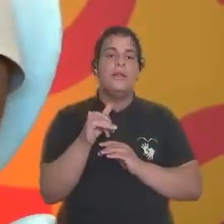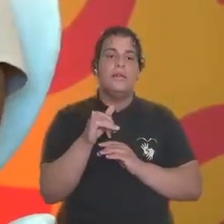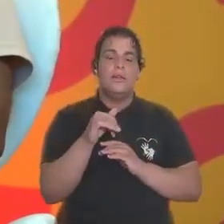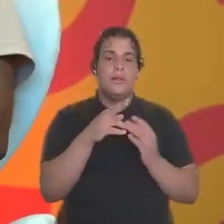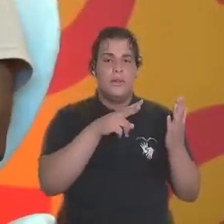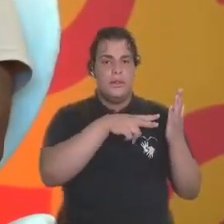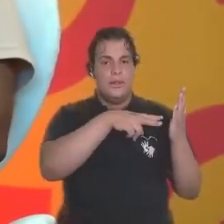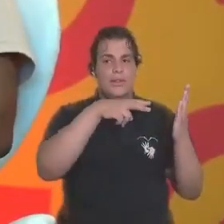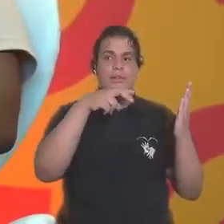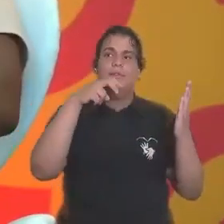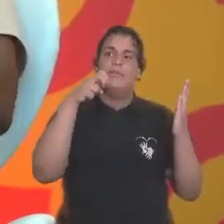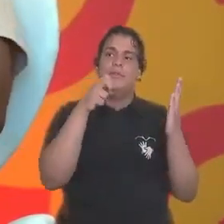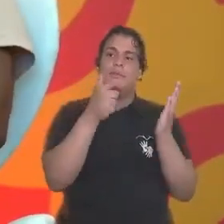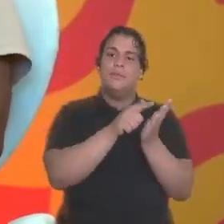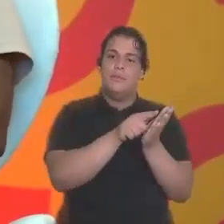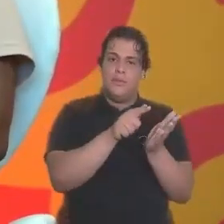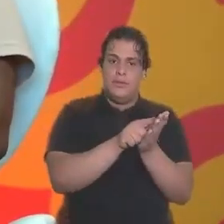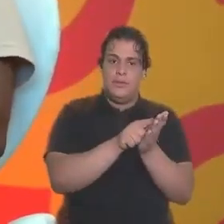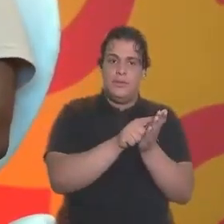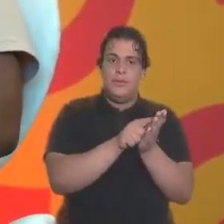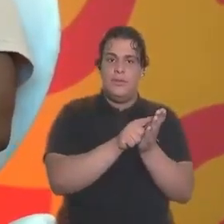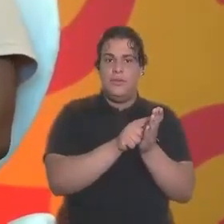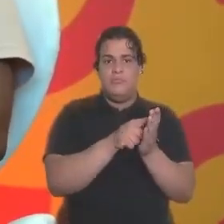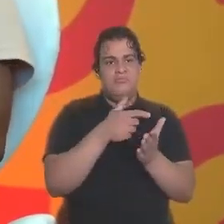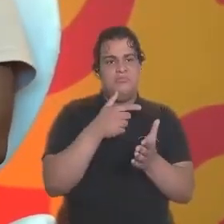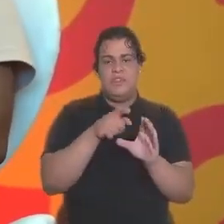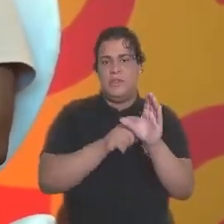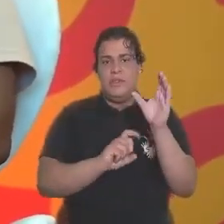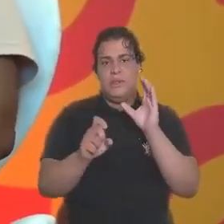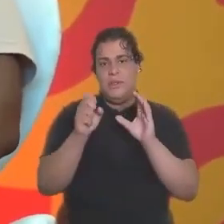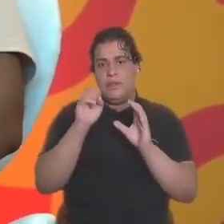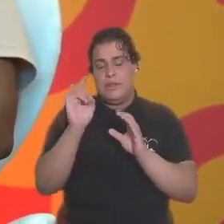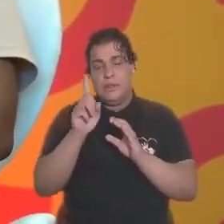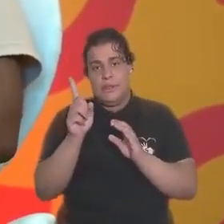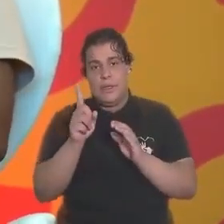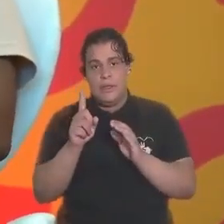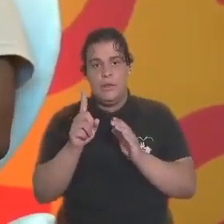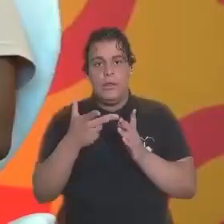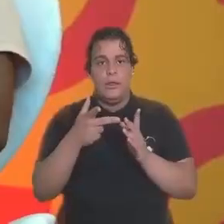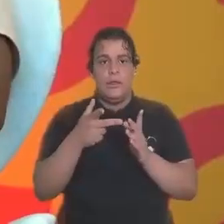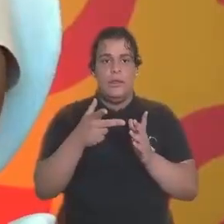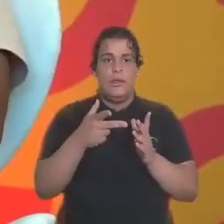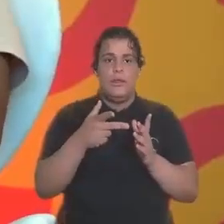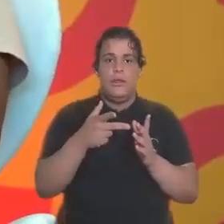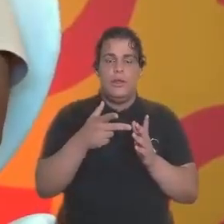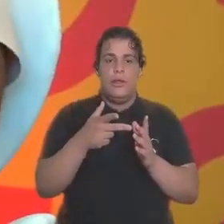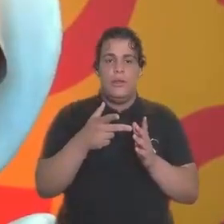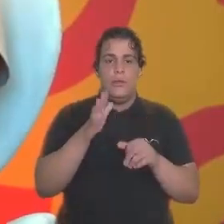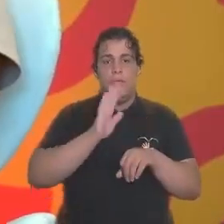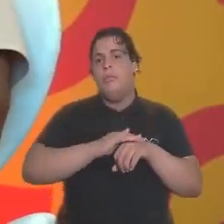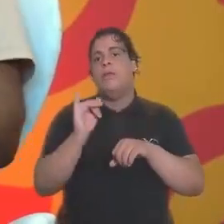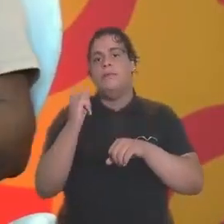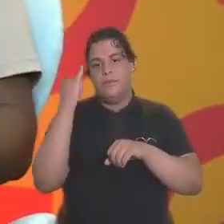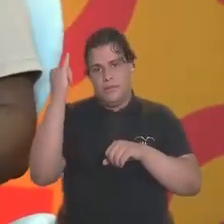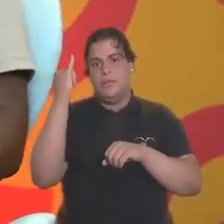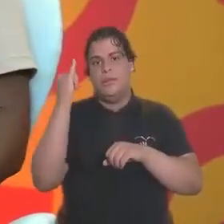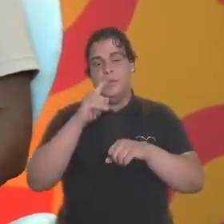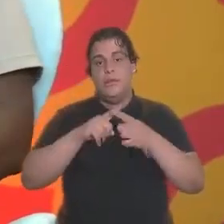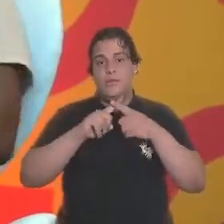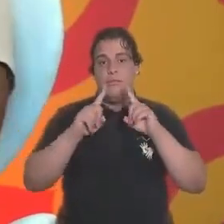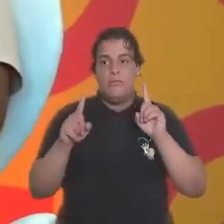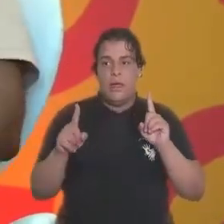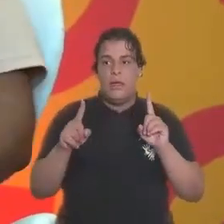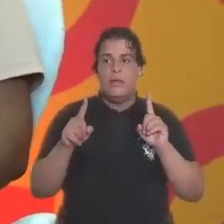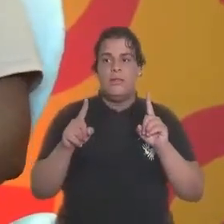identifiquem dentro do livro, mesmo que não seja com o personagem principal, muitas vezes, mas que ela se reconheça dentro de um